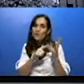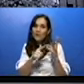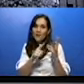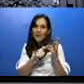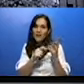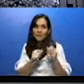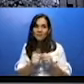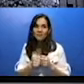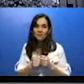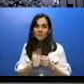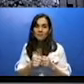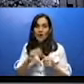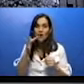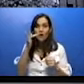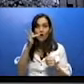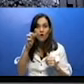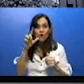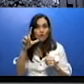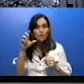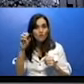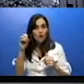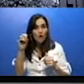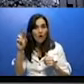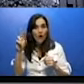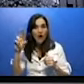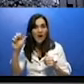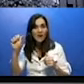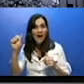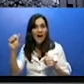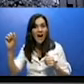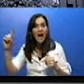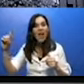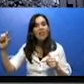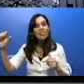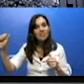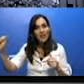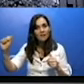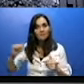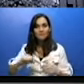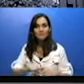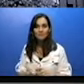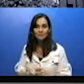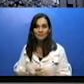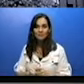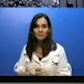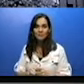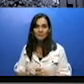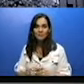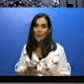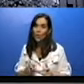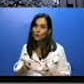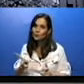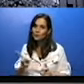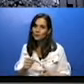novo flor tá nada tá vamos seguir